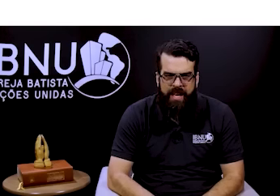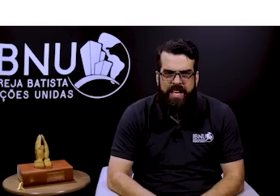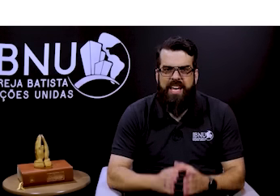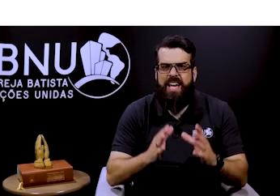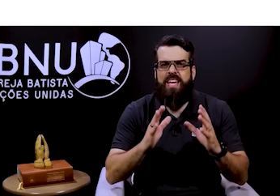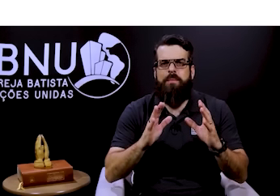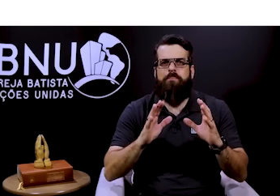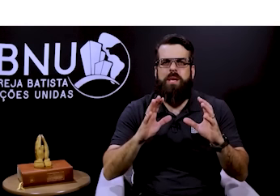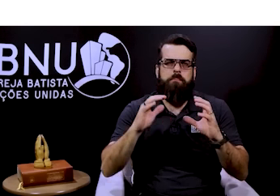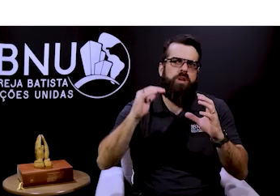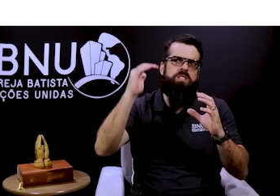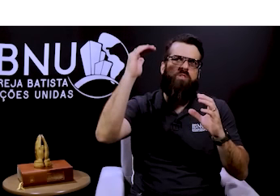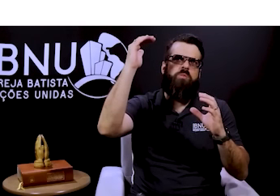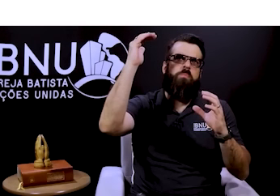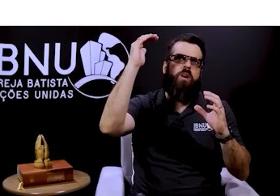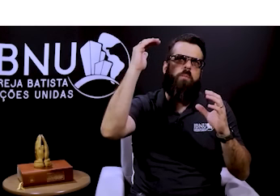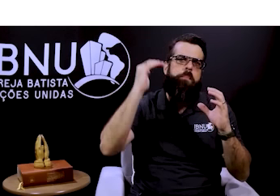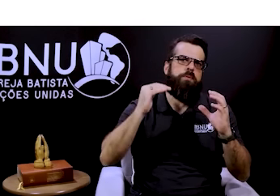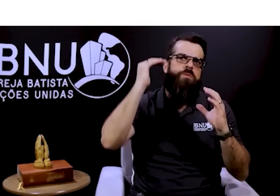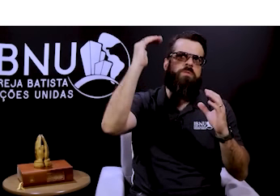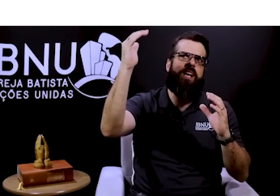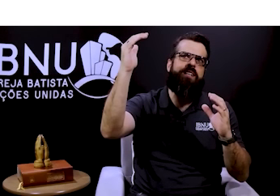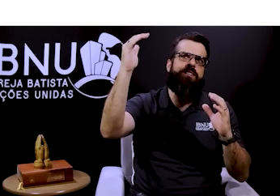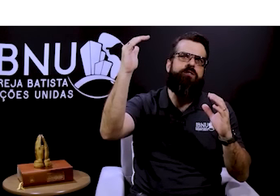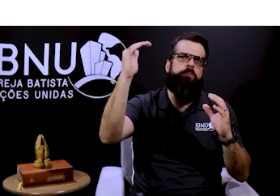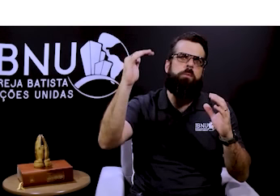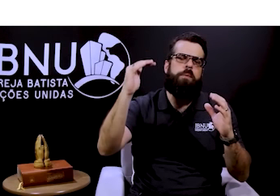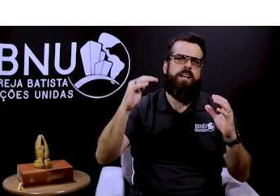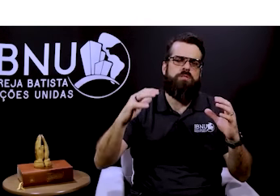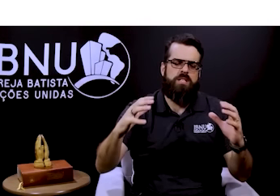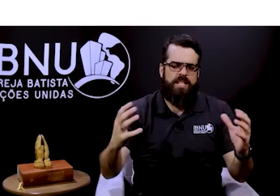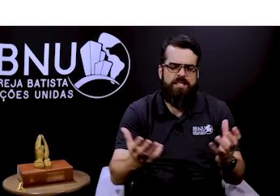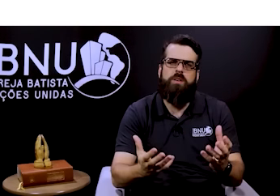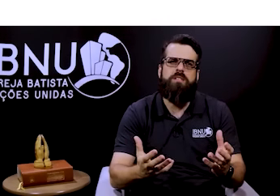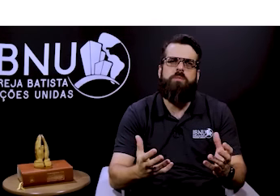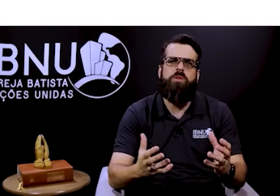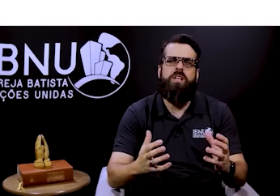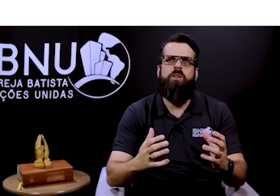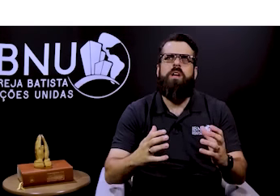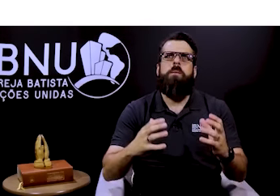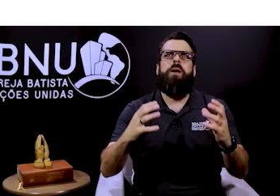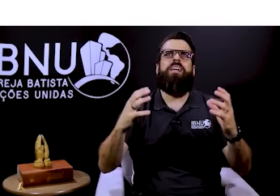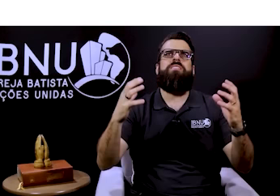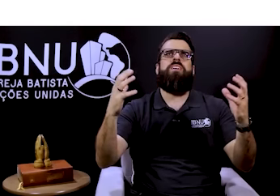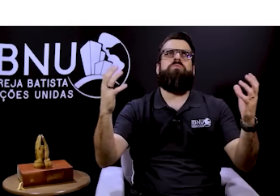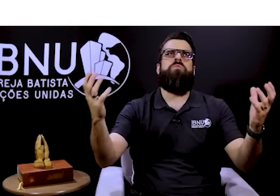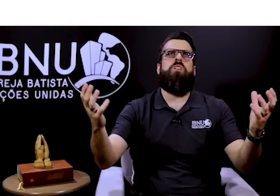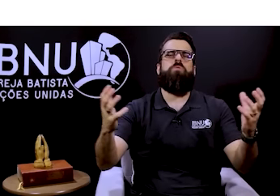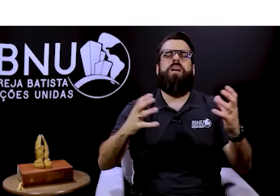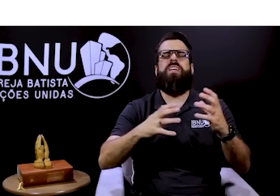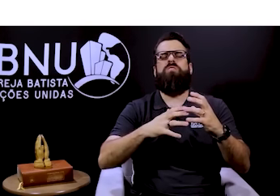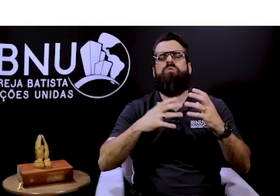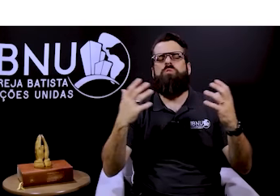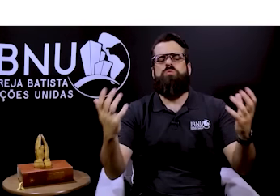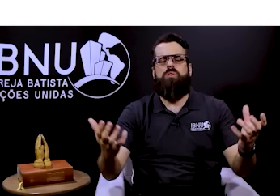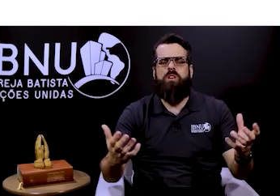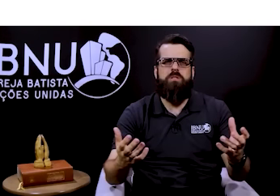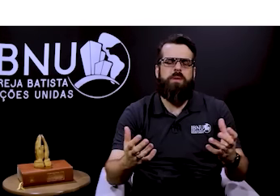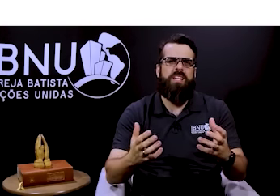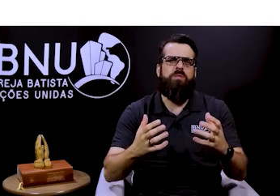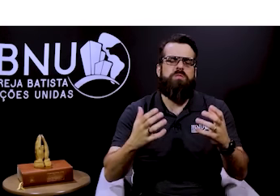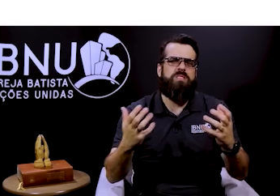terra. E aí, depois de eu me posicionar diante do meu Pai, ou seja, nessa oração modelo, Pai que estás nos céus, Pai que é de